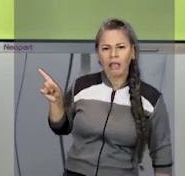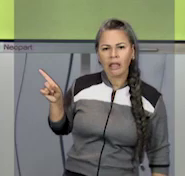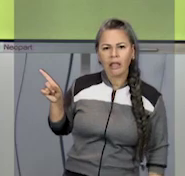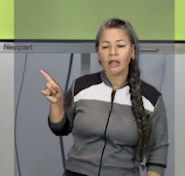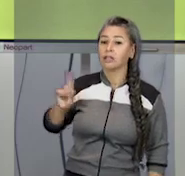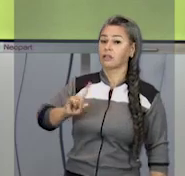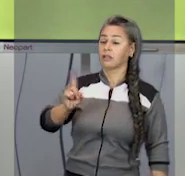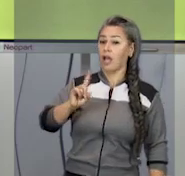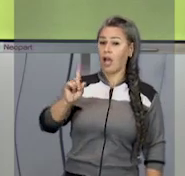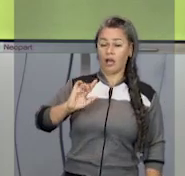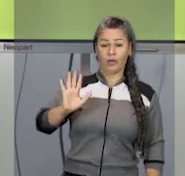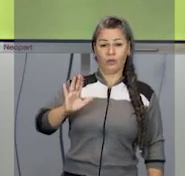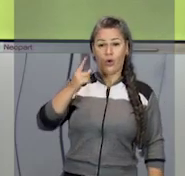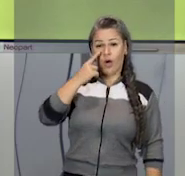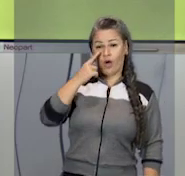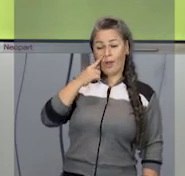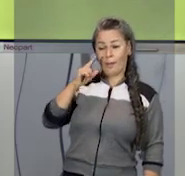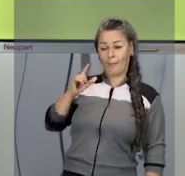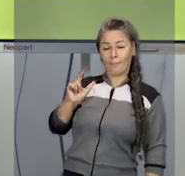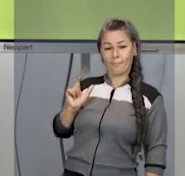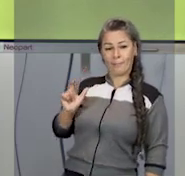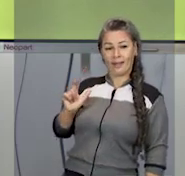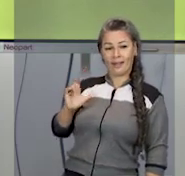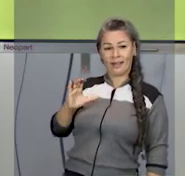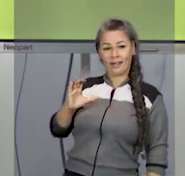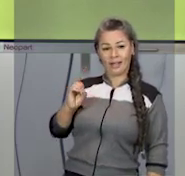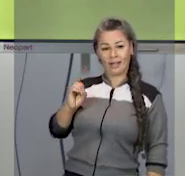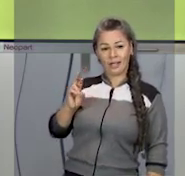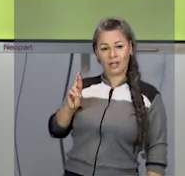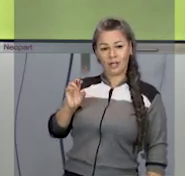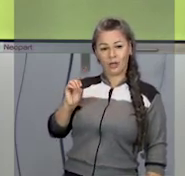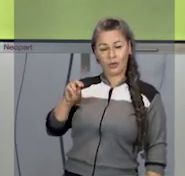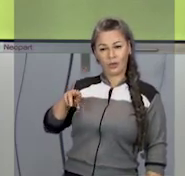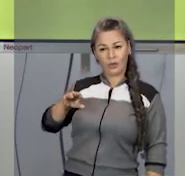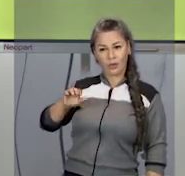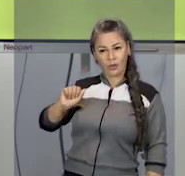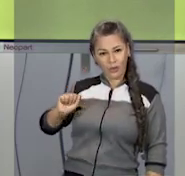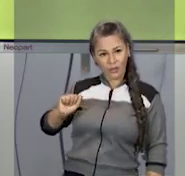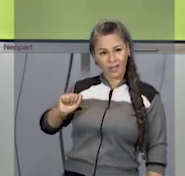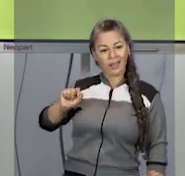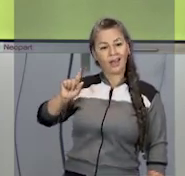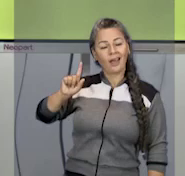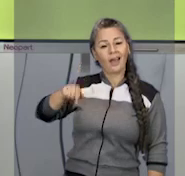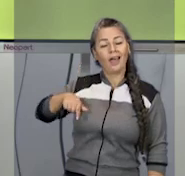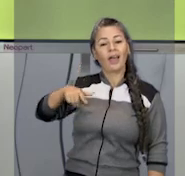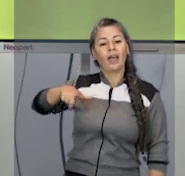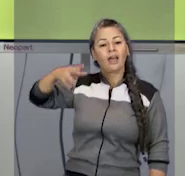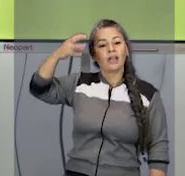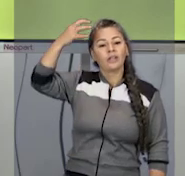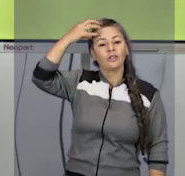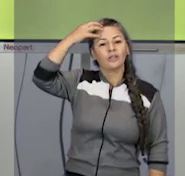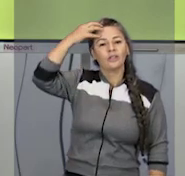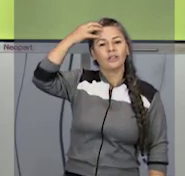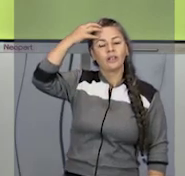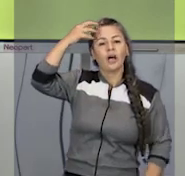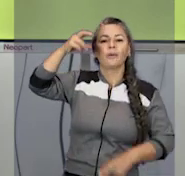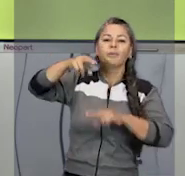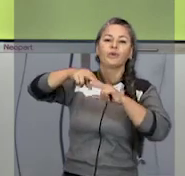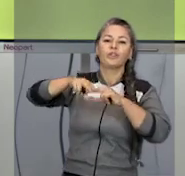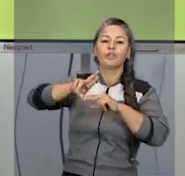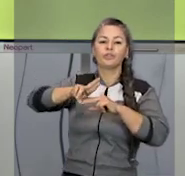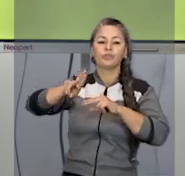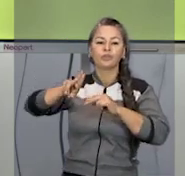coroa, tá? Então, na verdade, por isso que o vírus recebeu esse nome aí, né? Coronavírus, porque